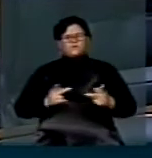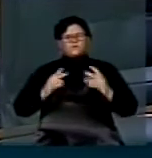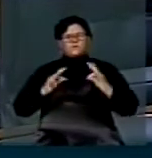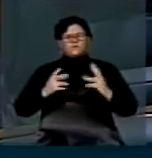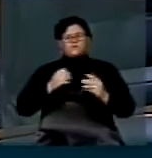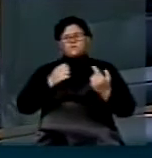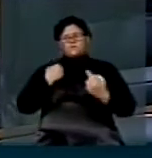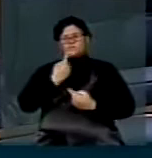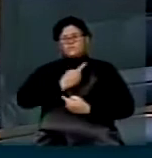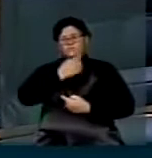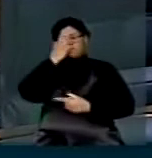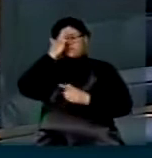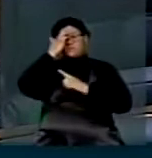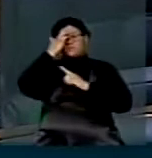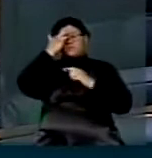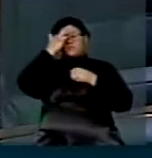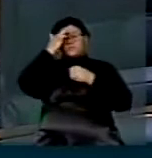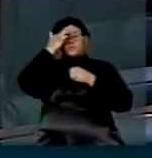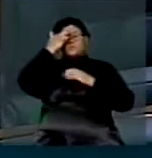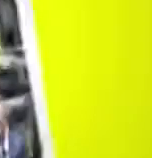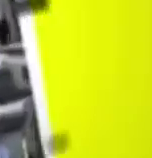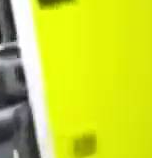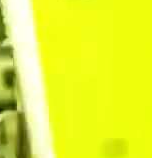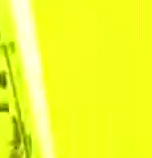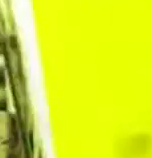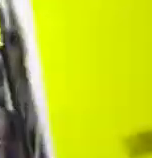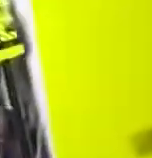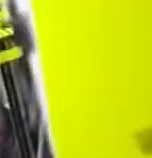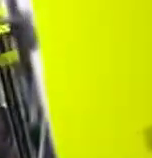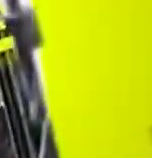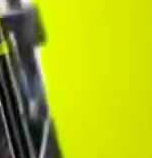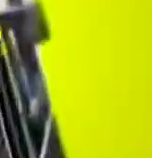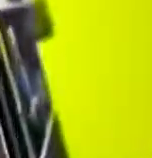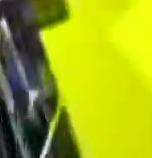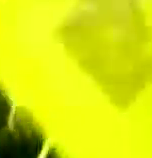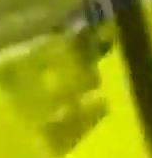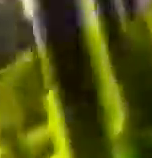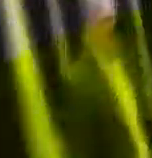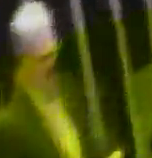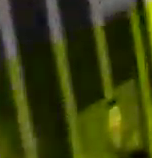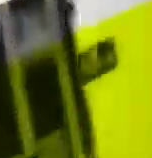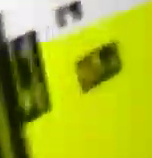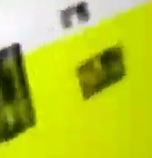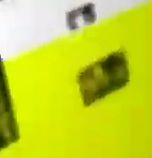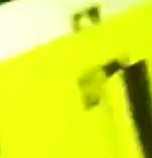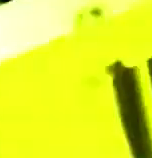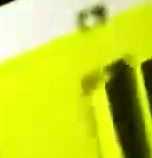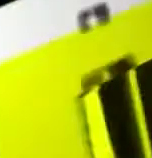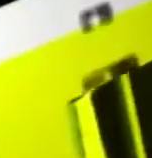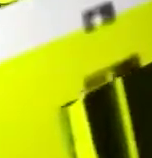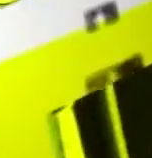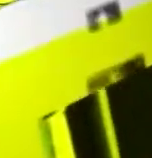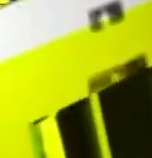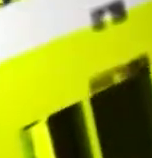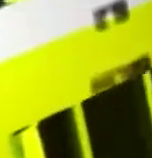que tem um ano produtivo aqui dentro dessa casa. Que não que sejam menos importantes.